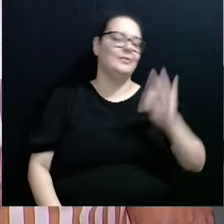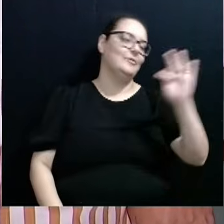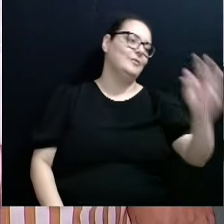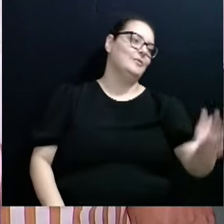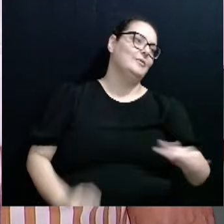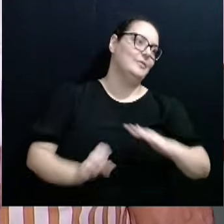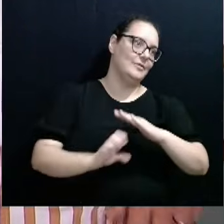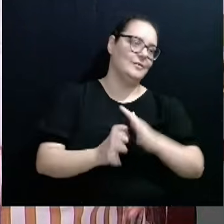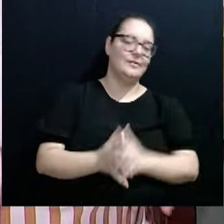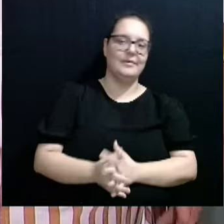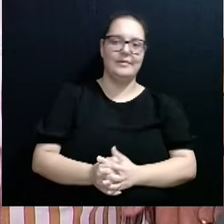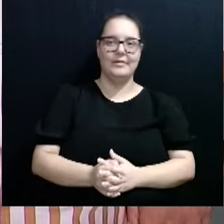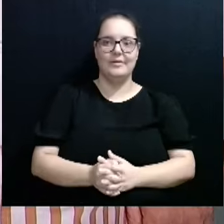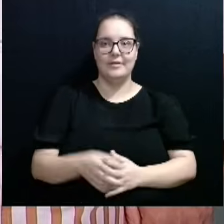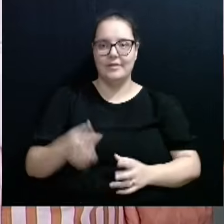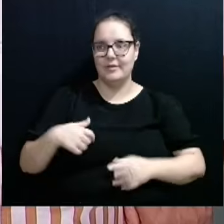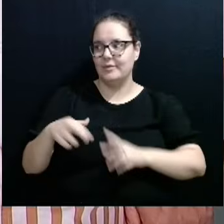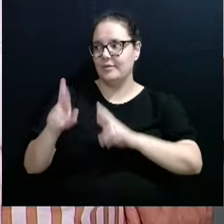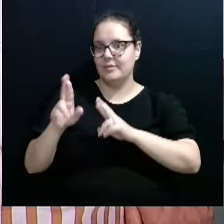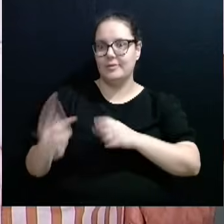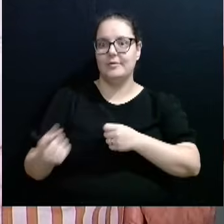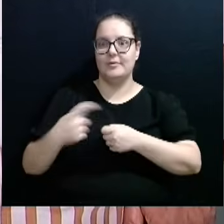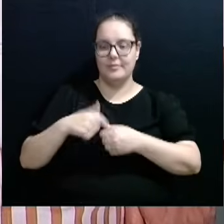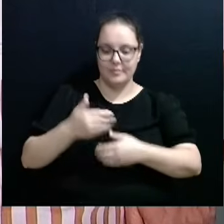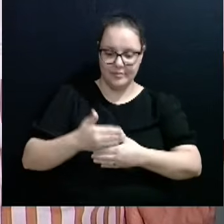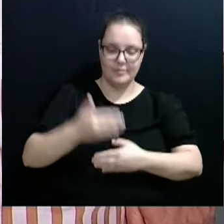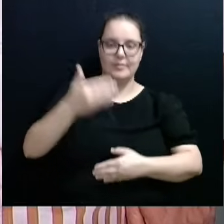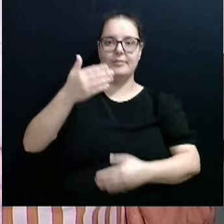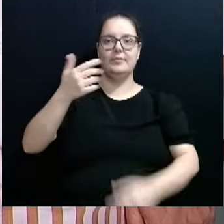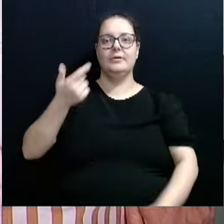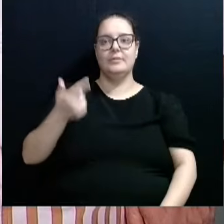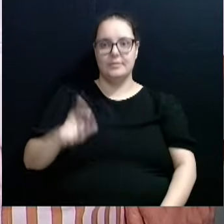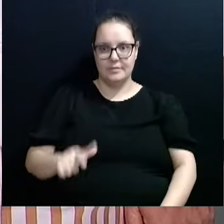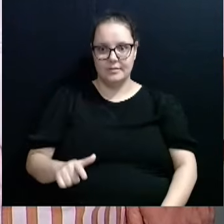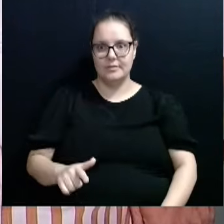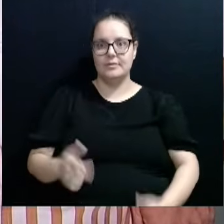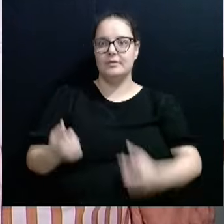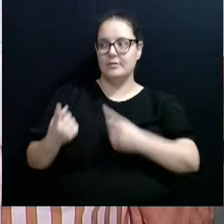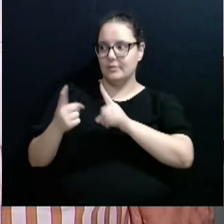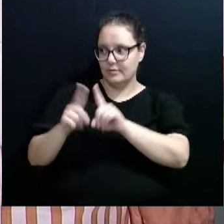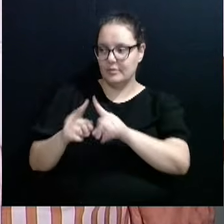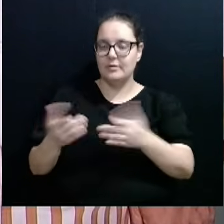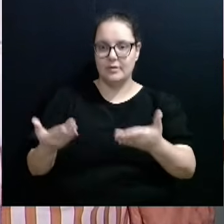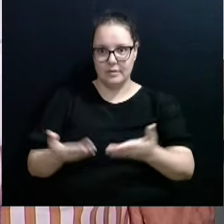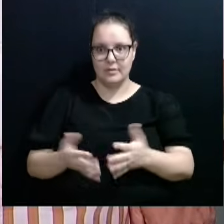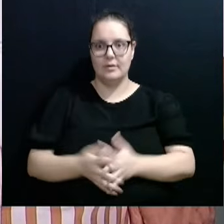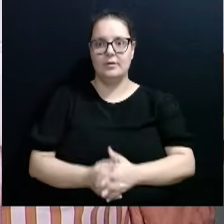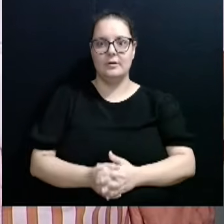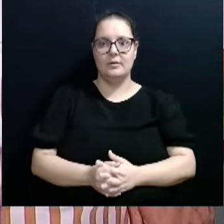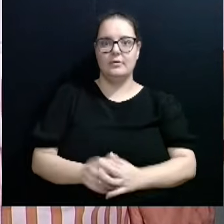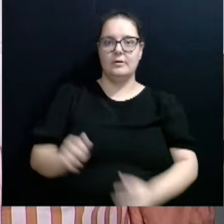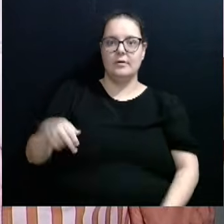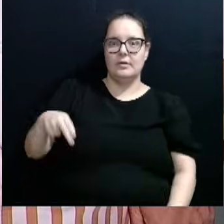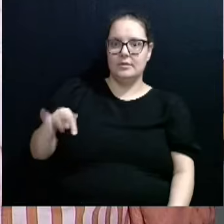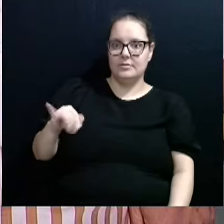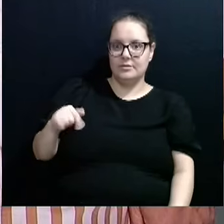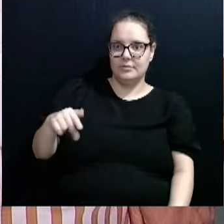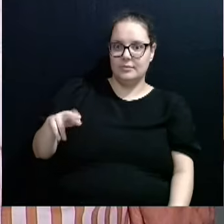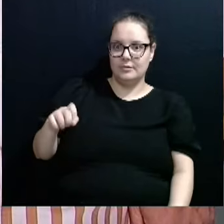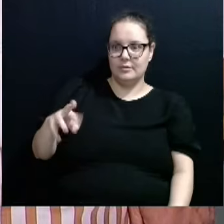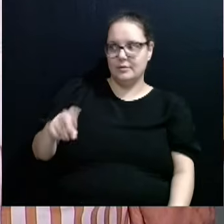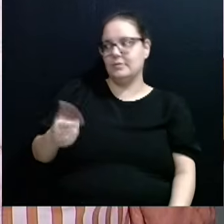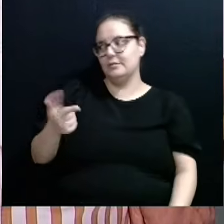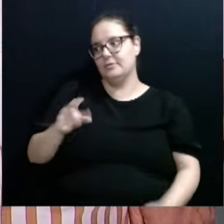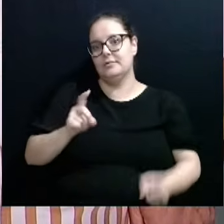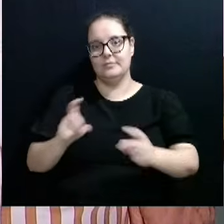Eu espero voltar a abrir as portas aqui de novo, com uma parceria que eu vou fazer agora com o antiquário e continuar vendendo. É isso